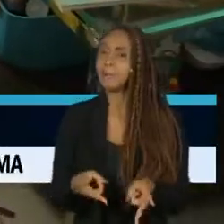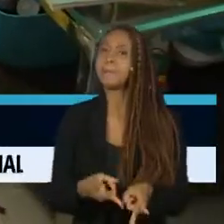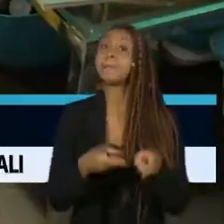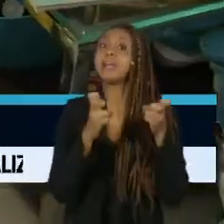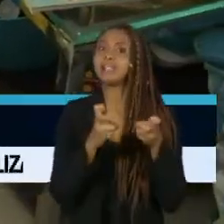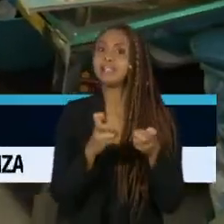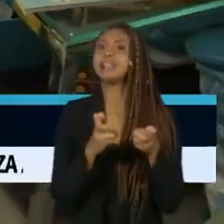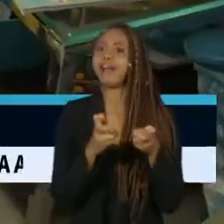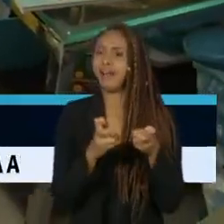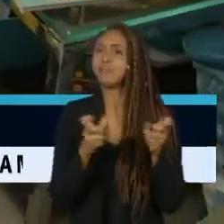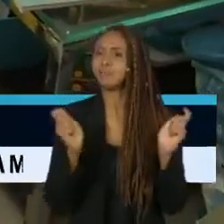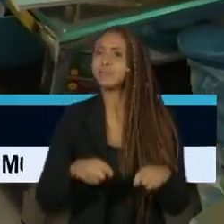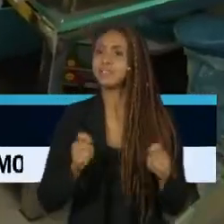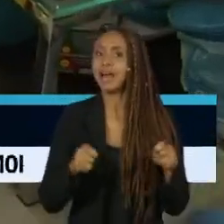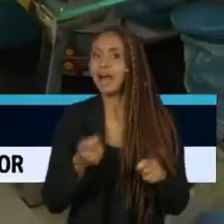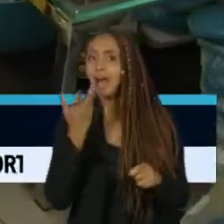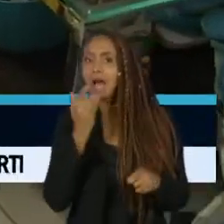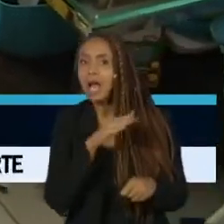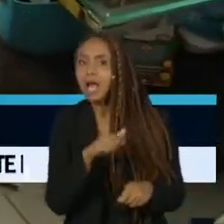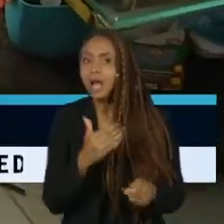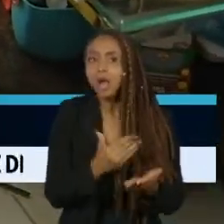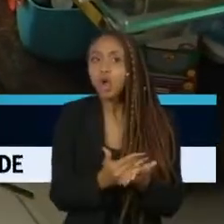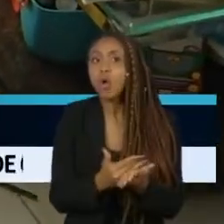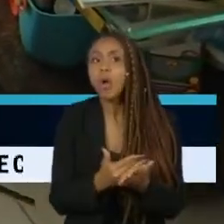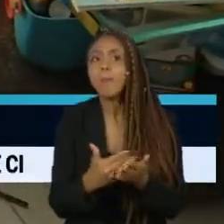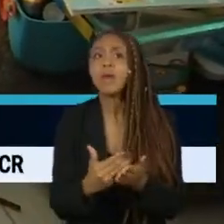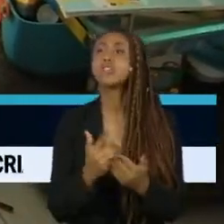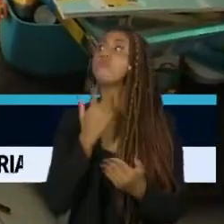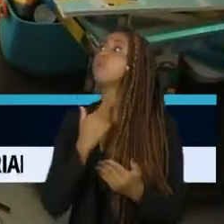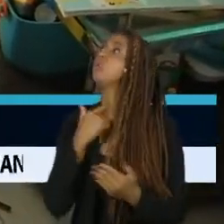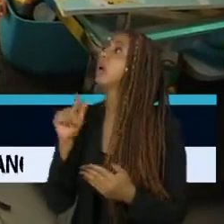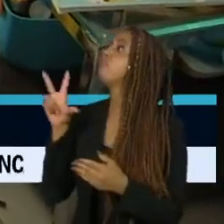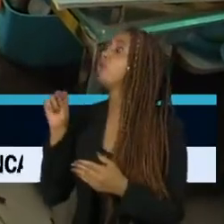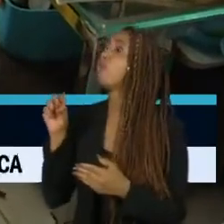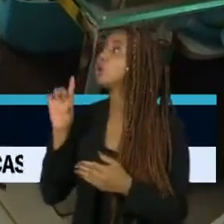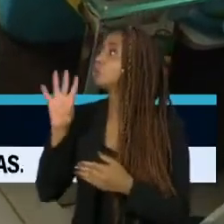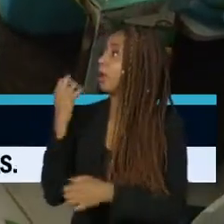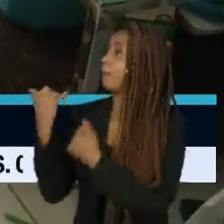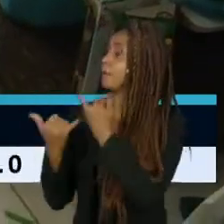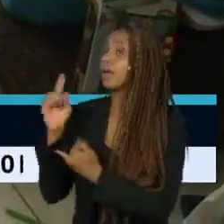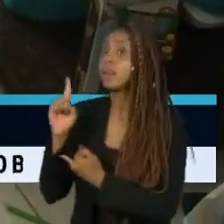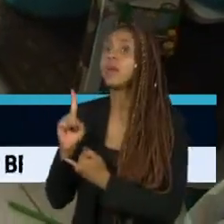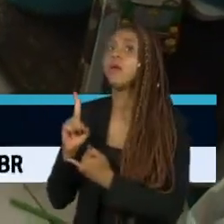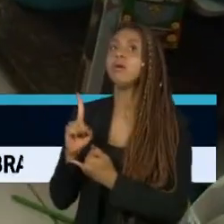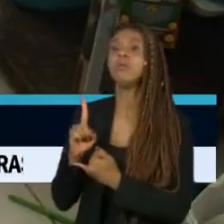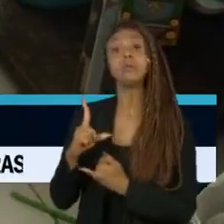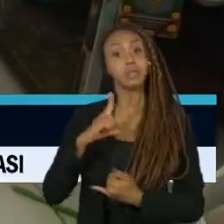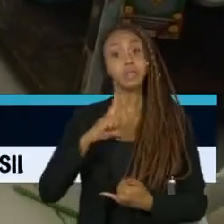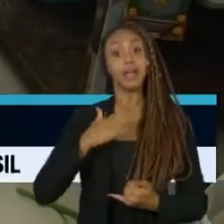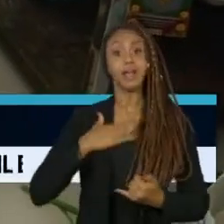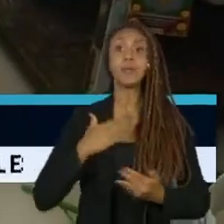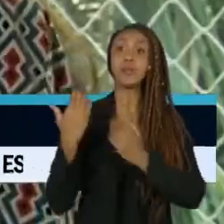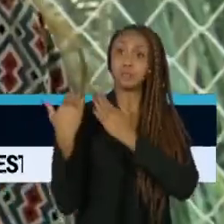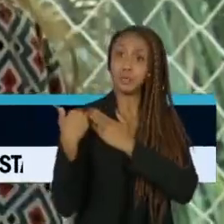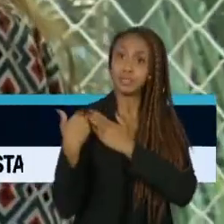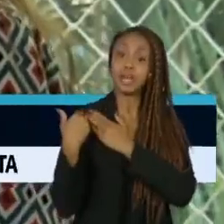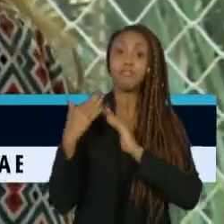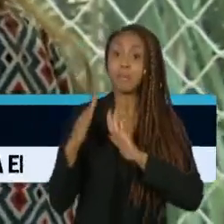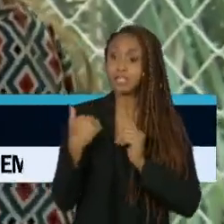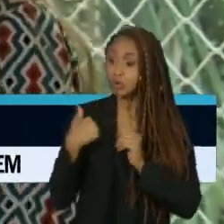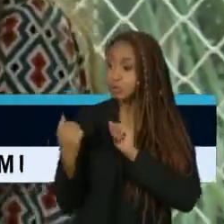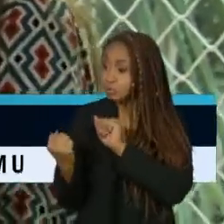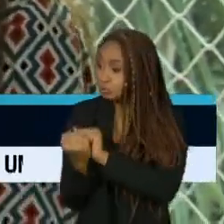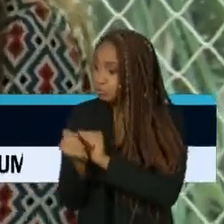a criança começa a querer você de uma outra forma, não só para brincar. Então eu tenho meu trabalho também, mas quando eu estou com ele, eu estou com